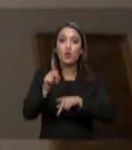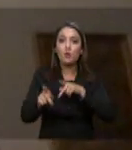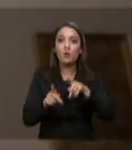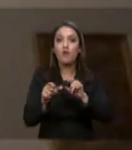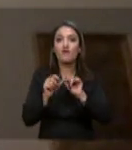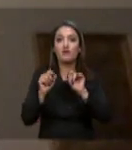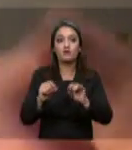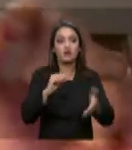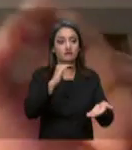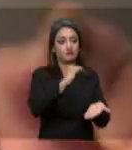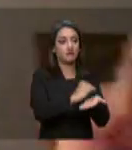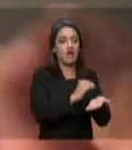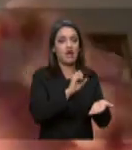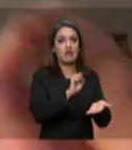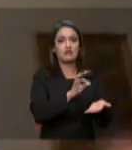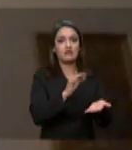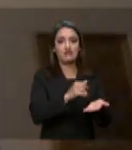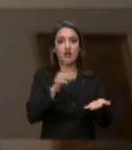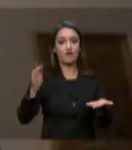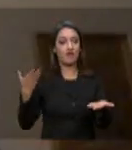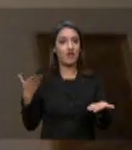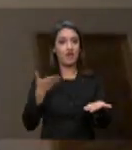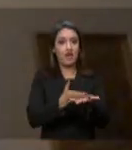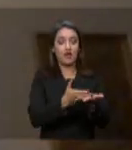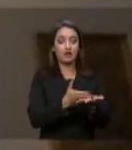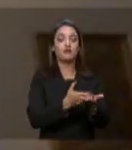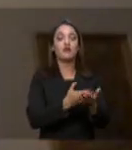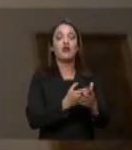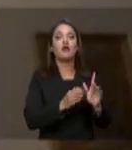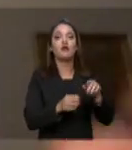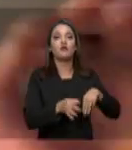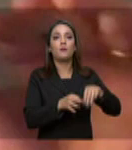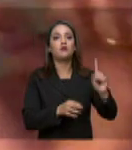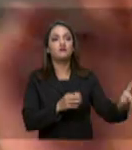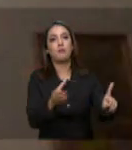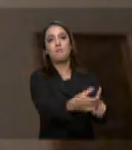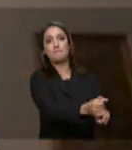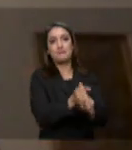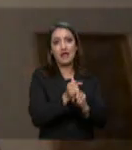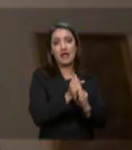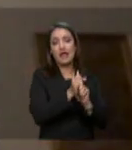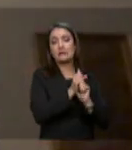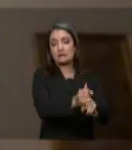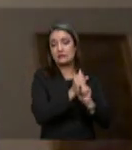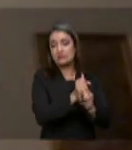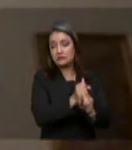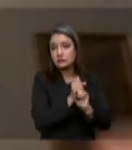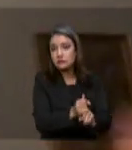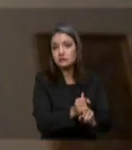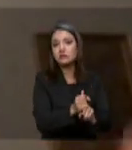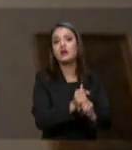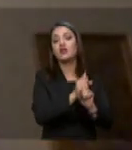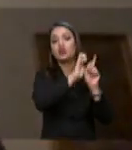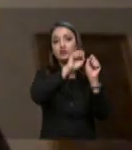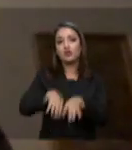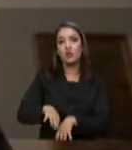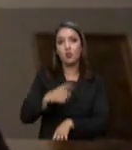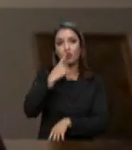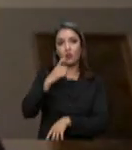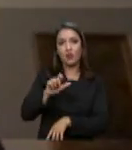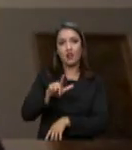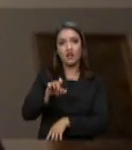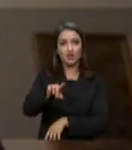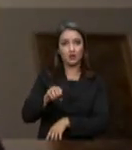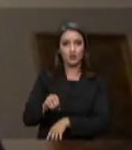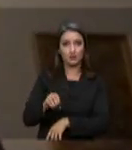entre no STF agarre um membro da corte pelo colarinho saco da sua cabeça e jogue